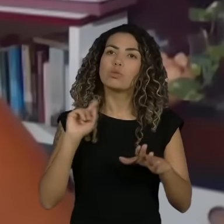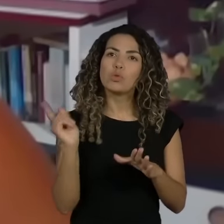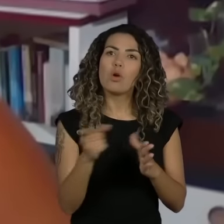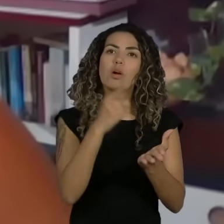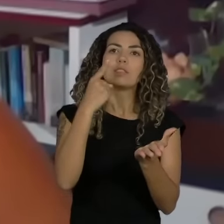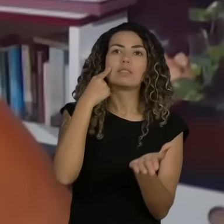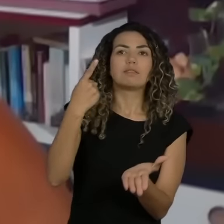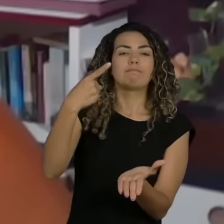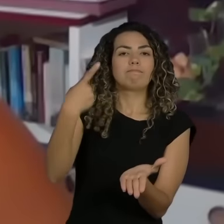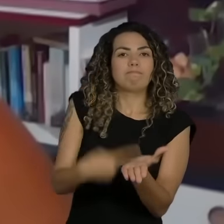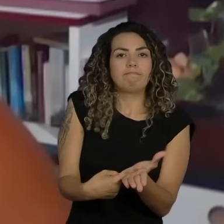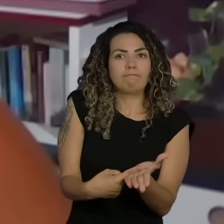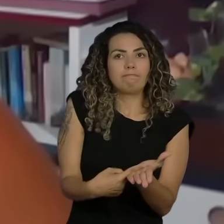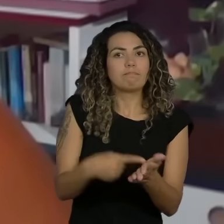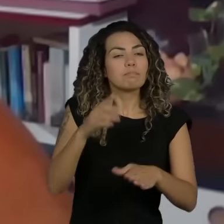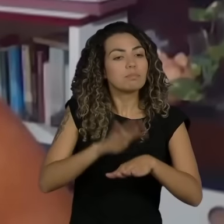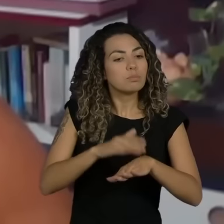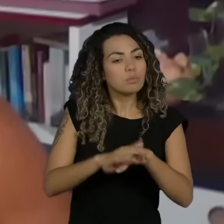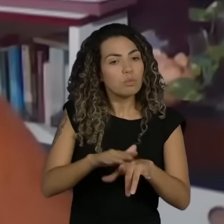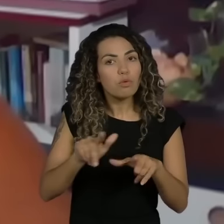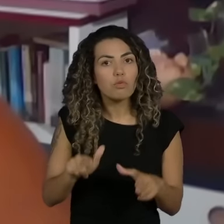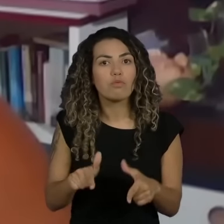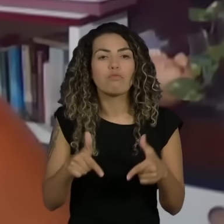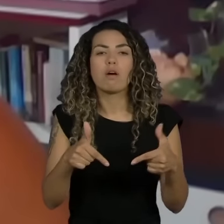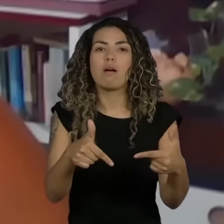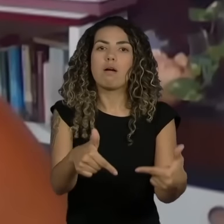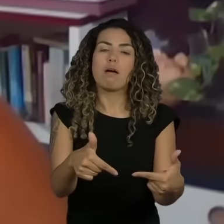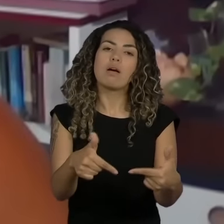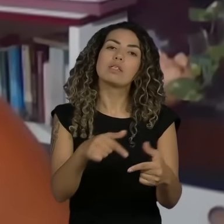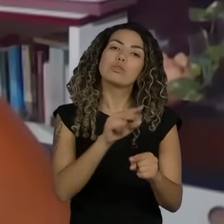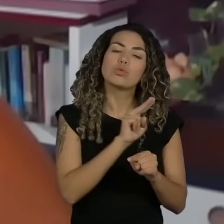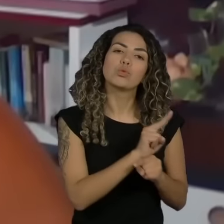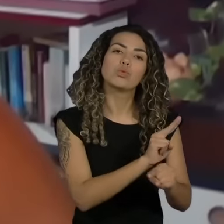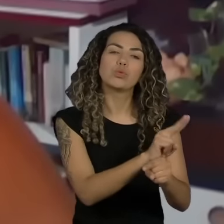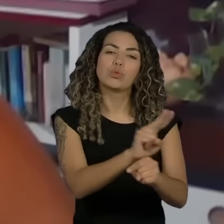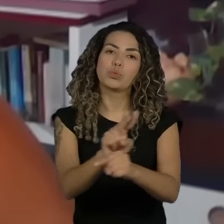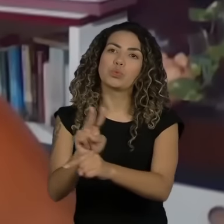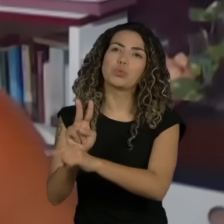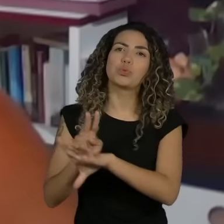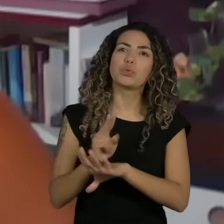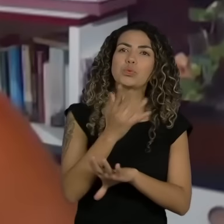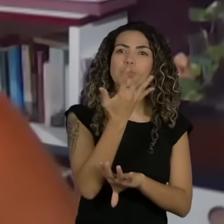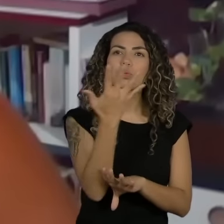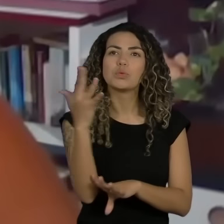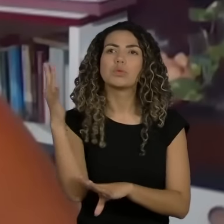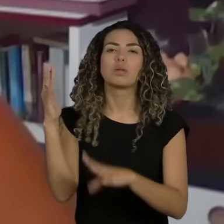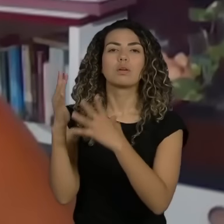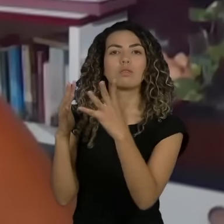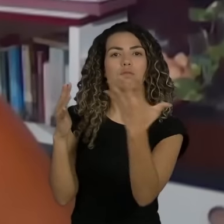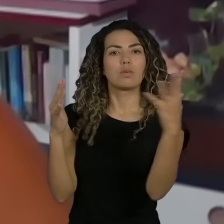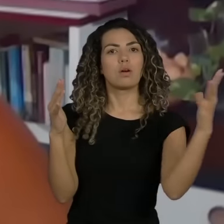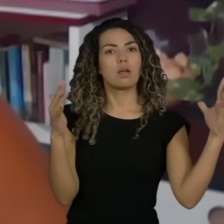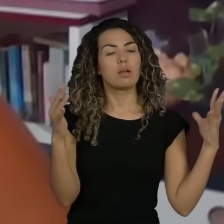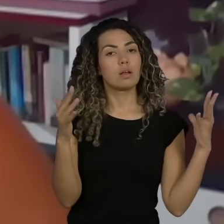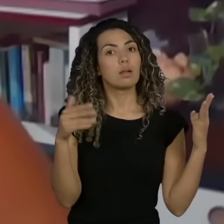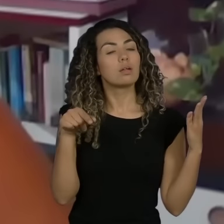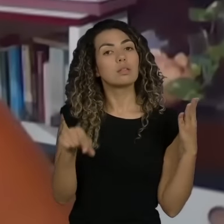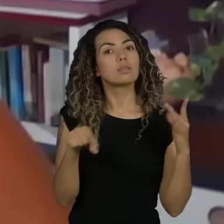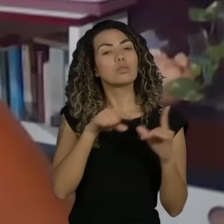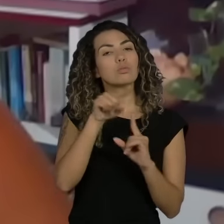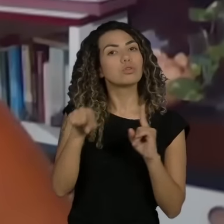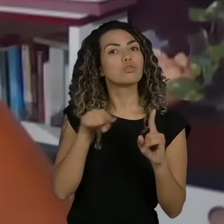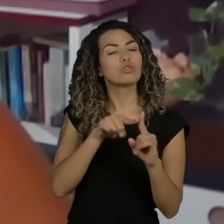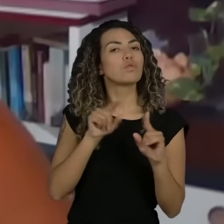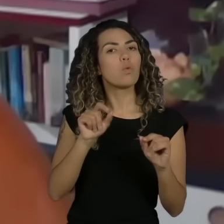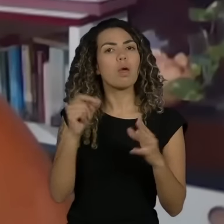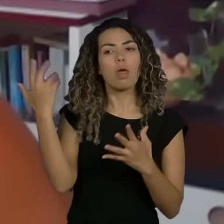com ações globais de proteção da floresta, que eles passam não só por zerar